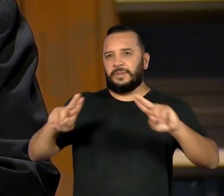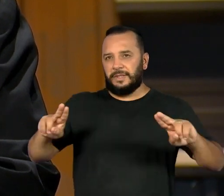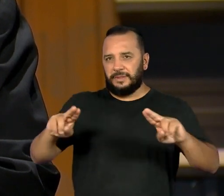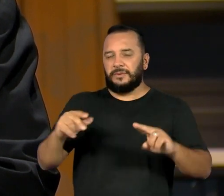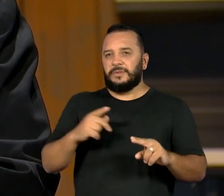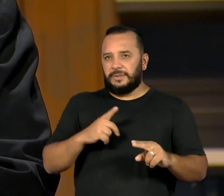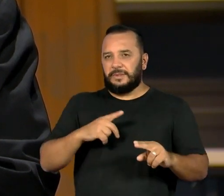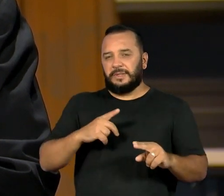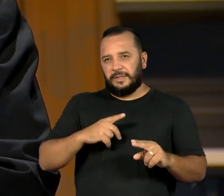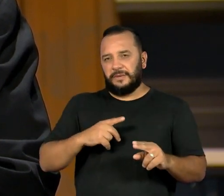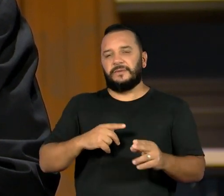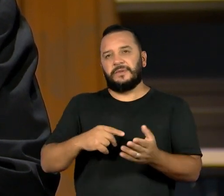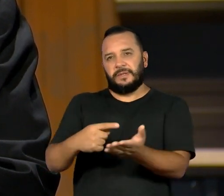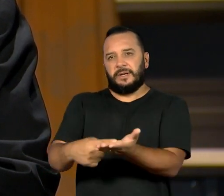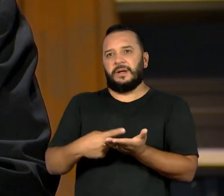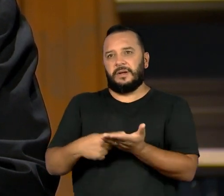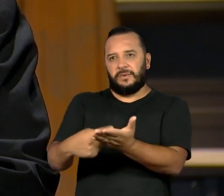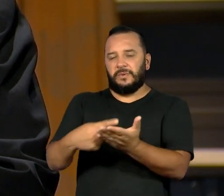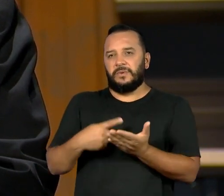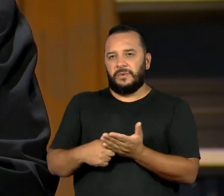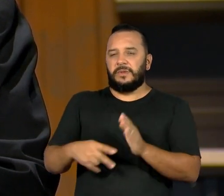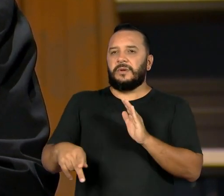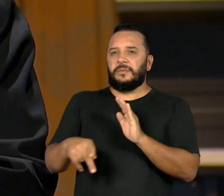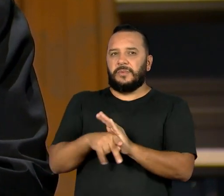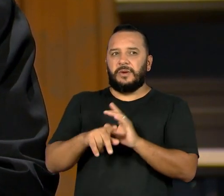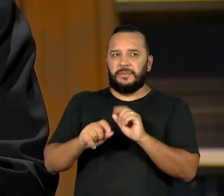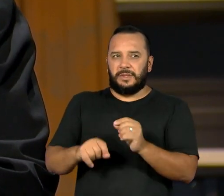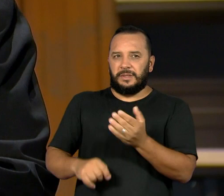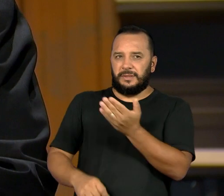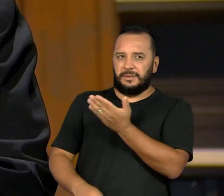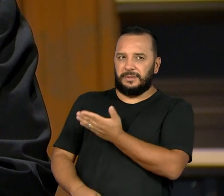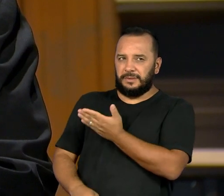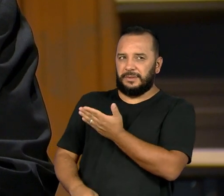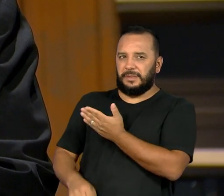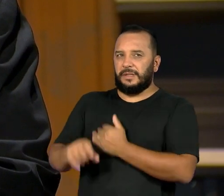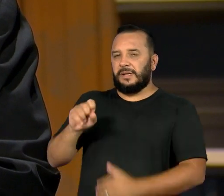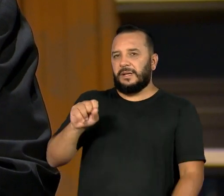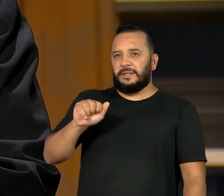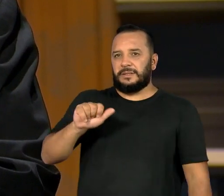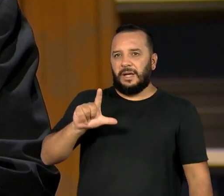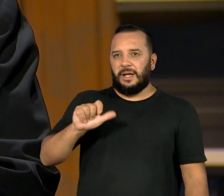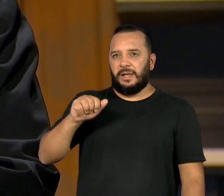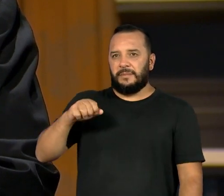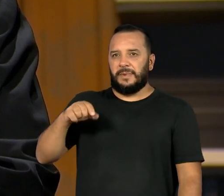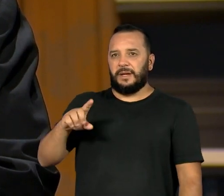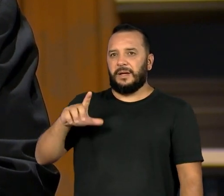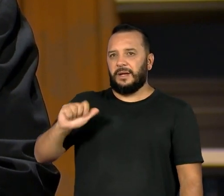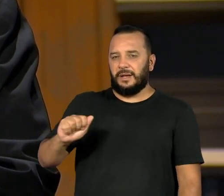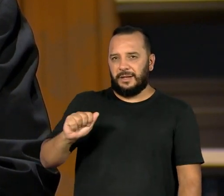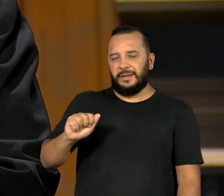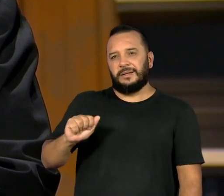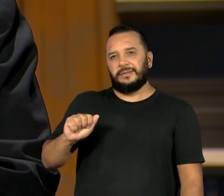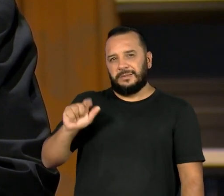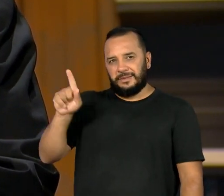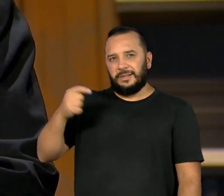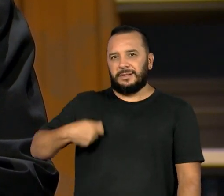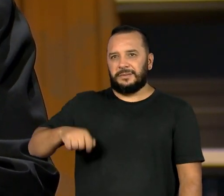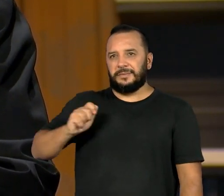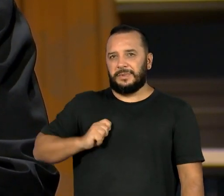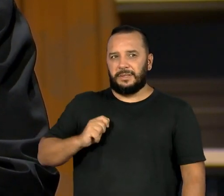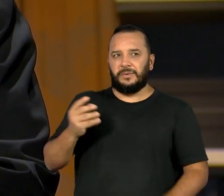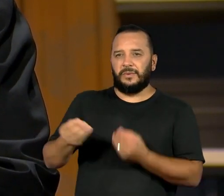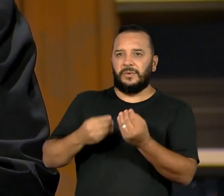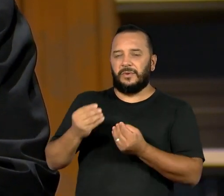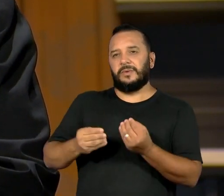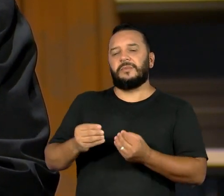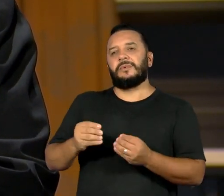a Declaração de Salamanca, um documento que começa a falar sobre a questão da criança com deficiência na sala de